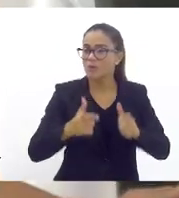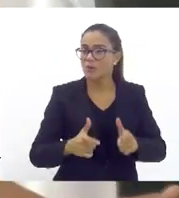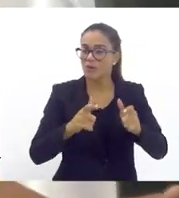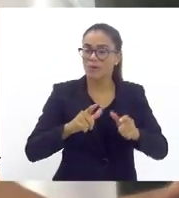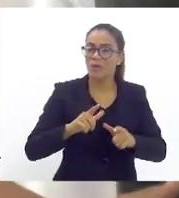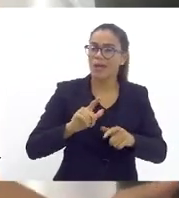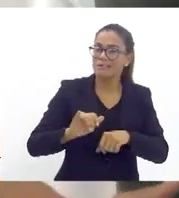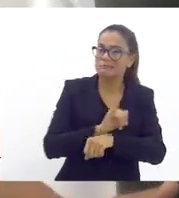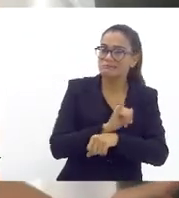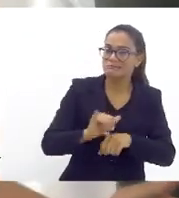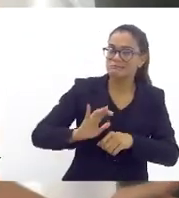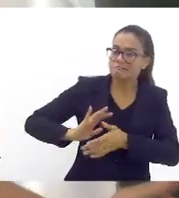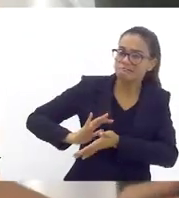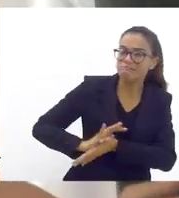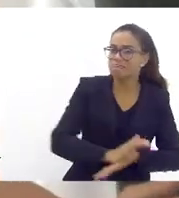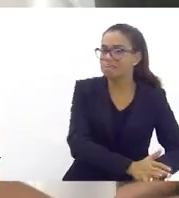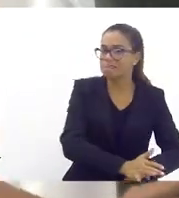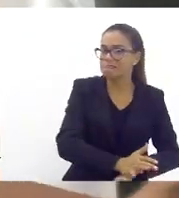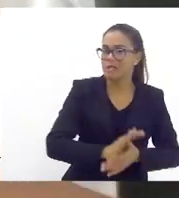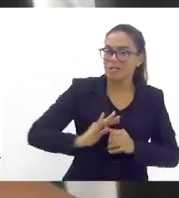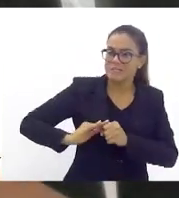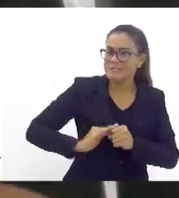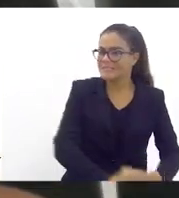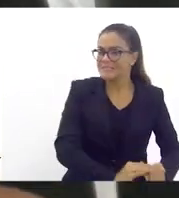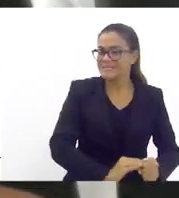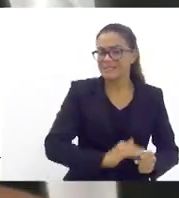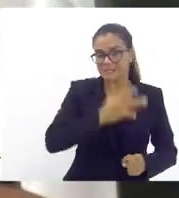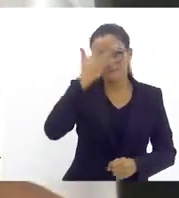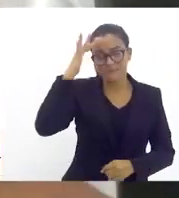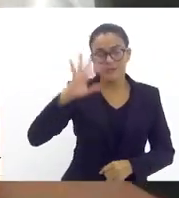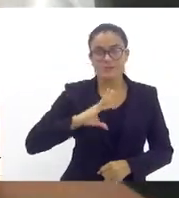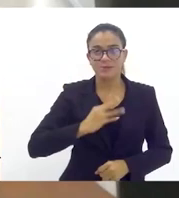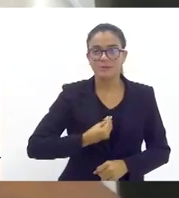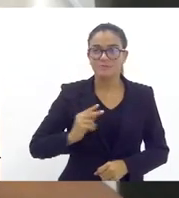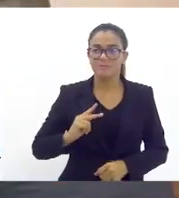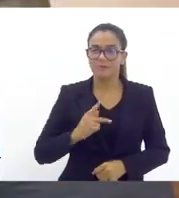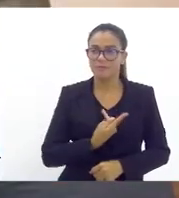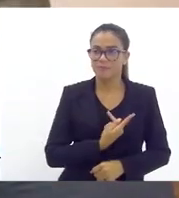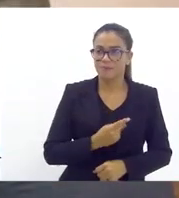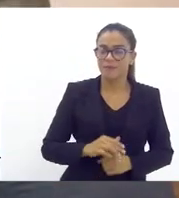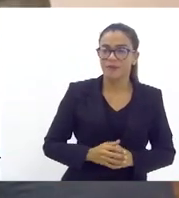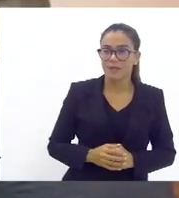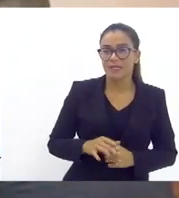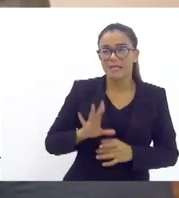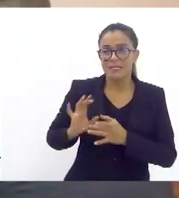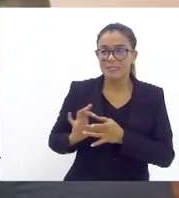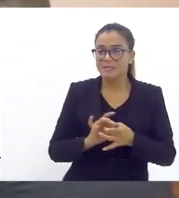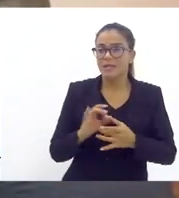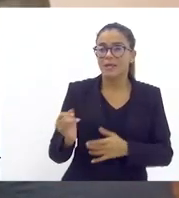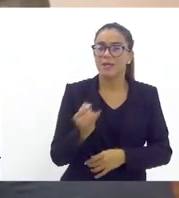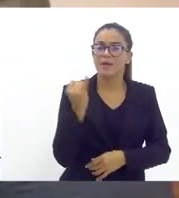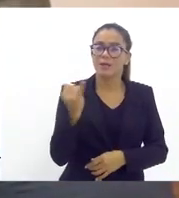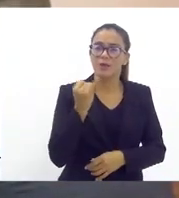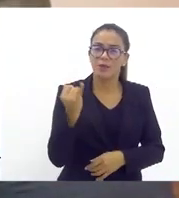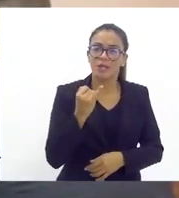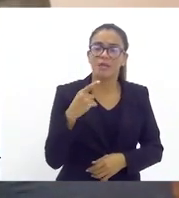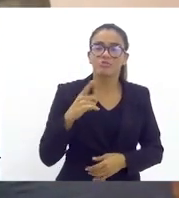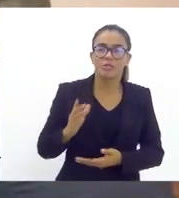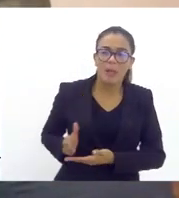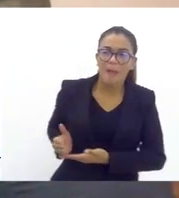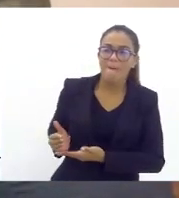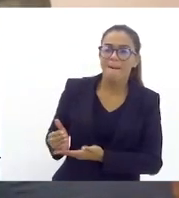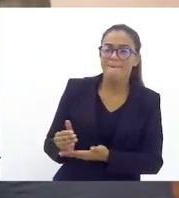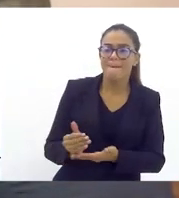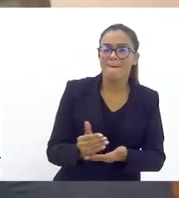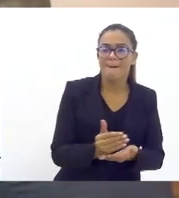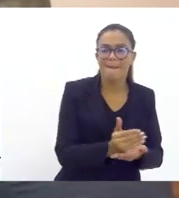um instrumento da hiperopressão e da hiperexploração de pessoas transexuais e travestis. Nesse sentido, é importante que a gente recolha aqui,